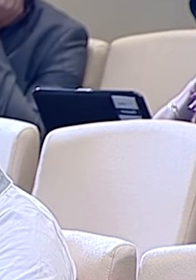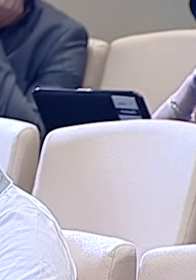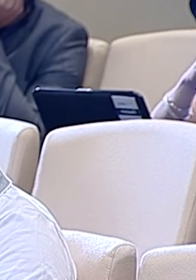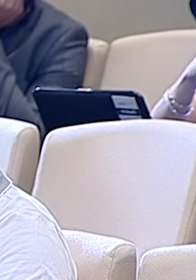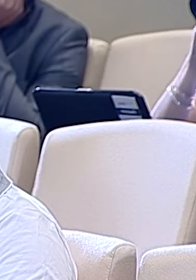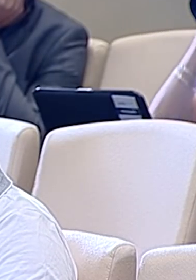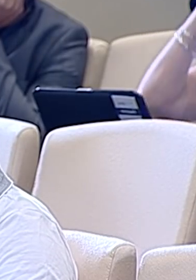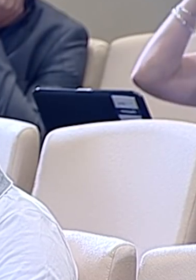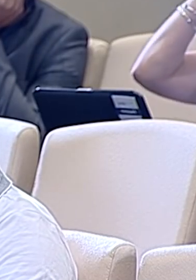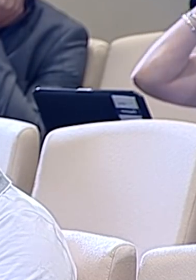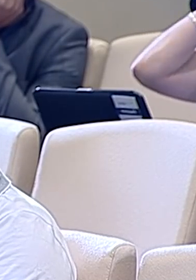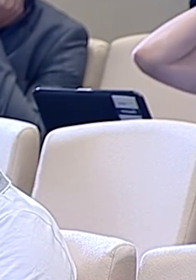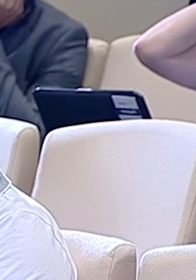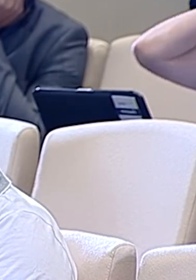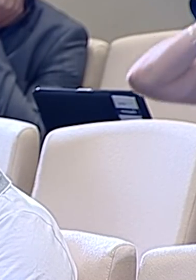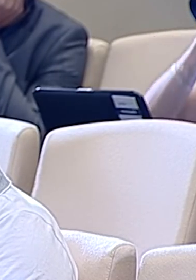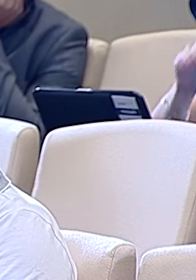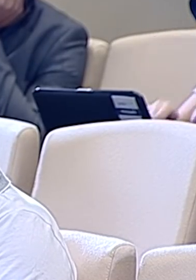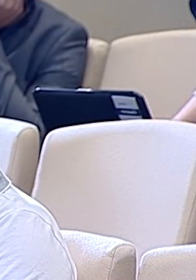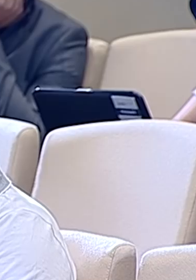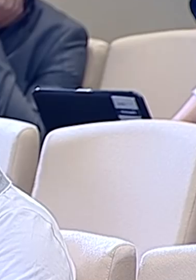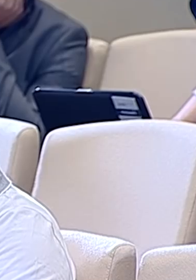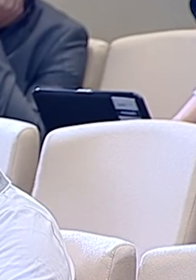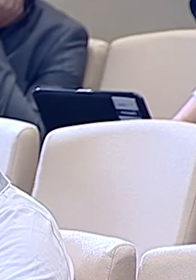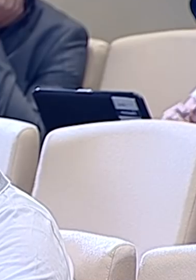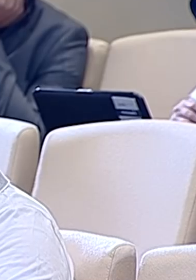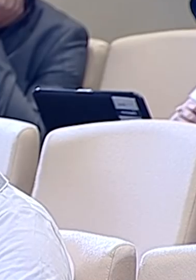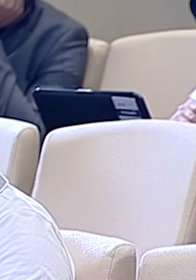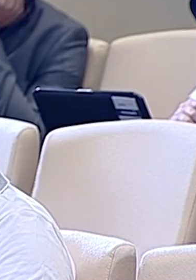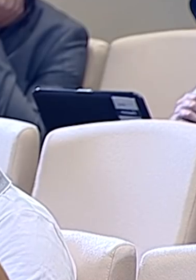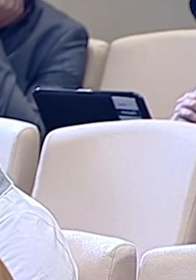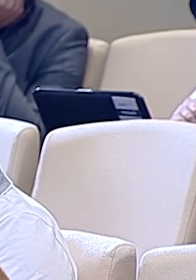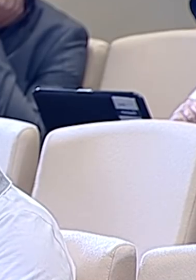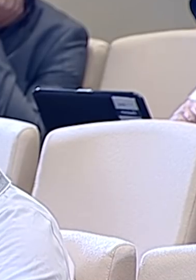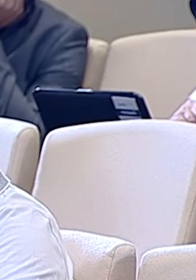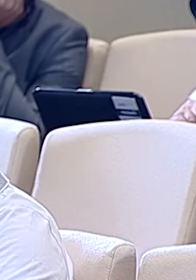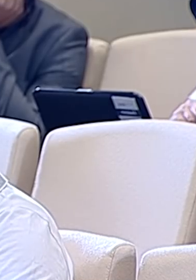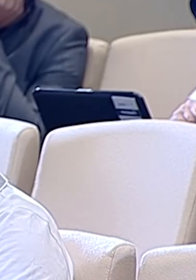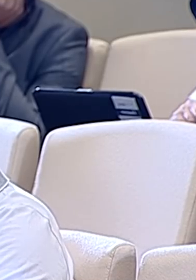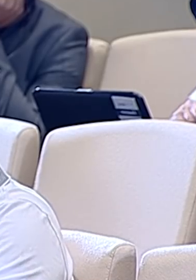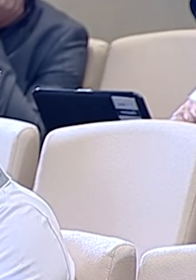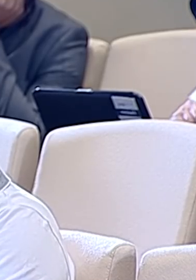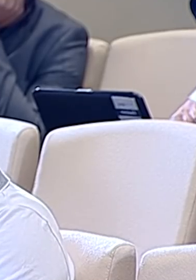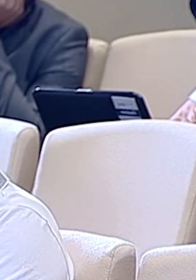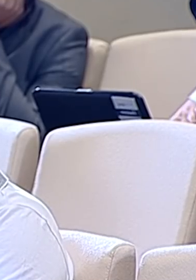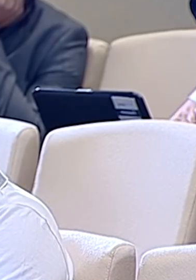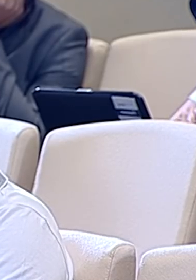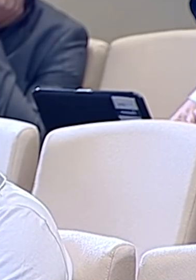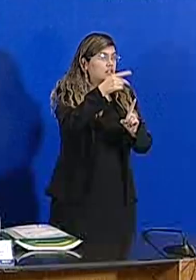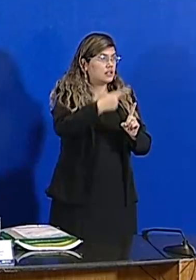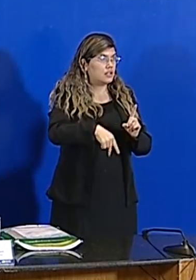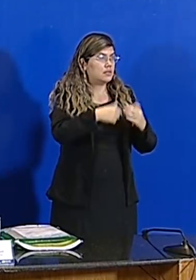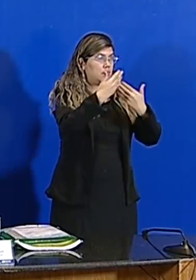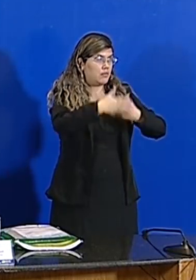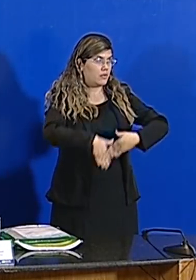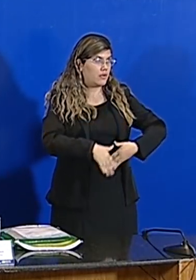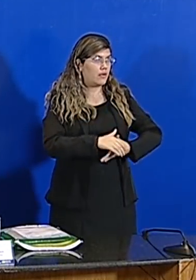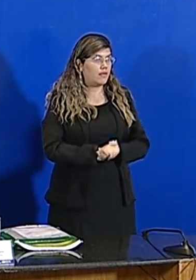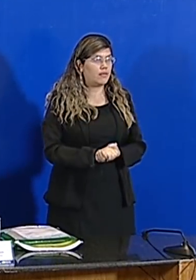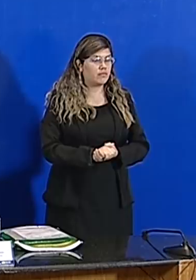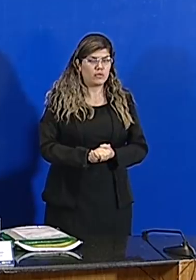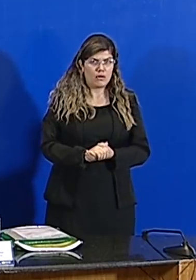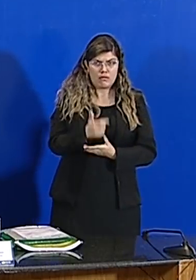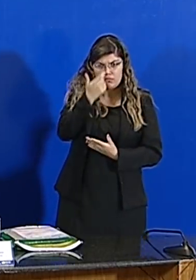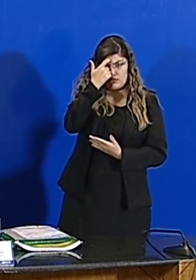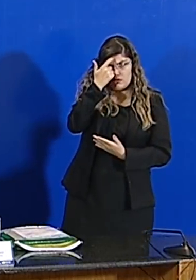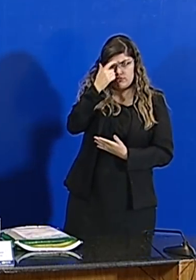senhor detalhasse, comentasse sobre o que o senhor acredita que teve de influência nessa prova. Lógico que